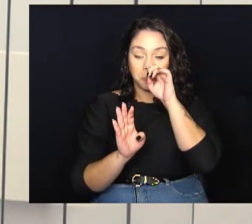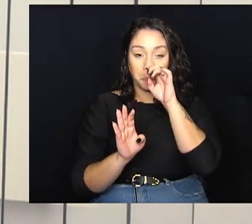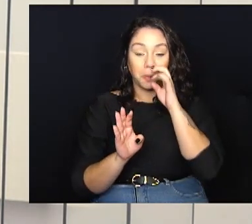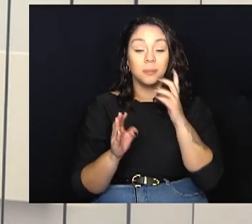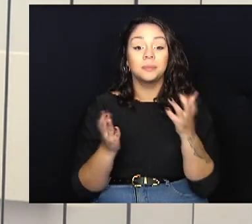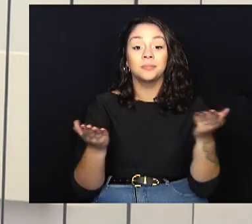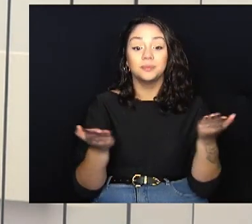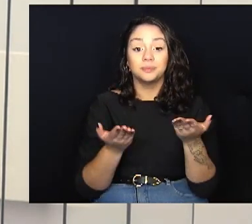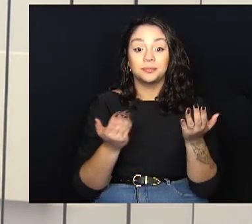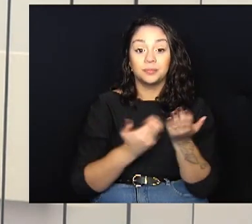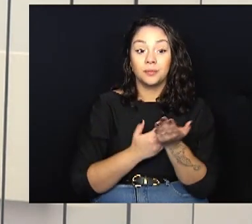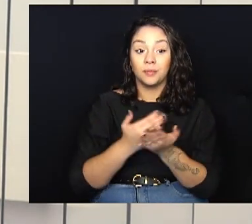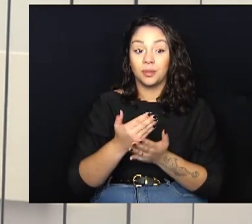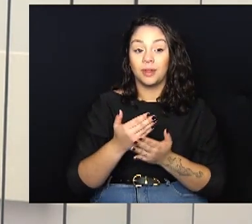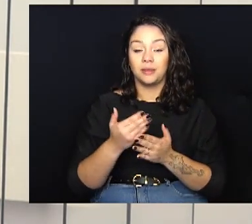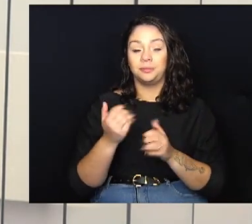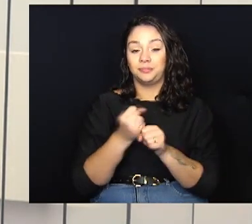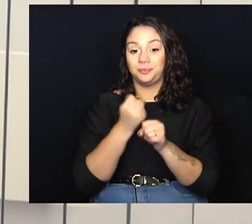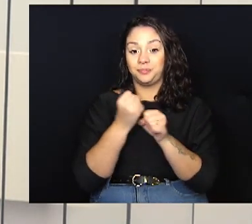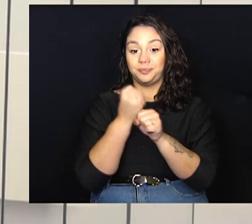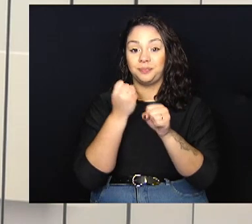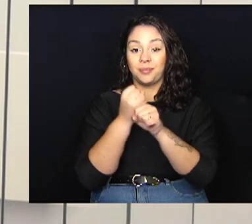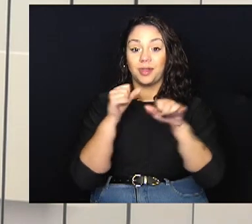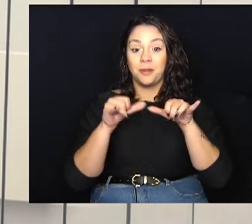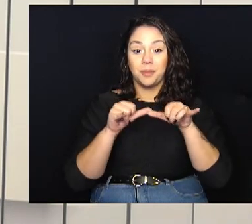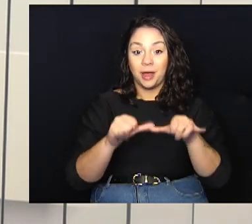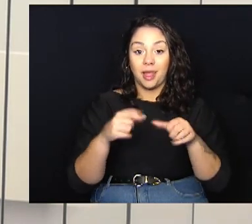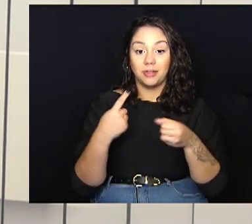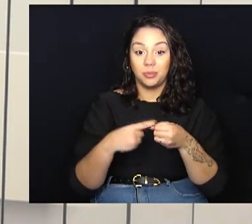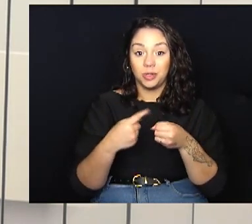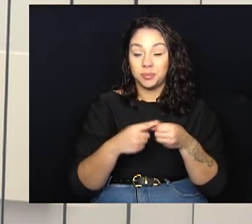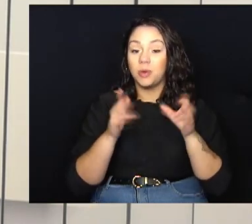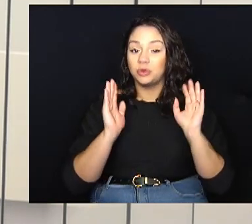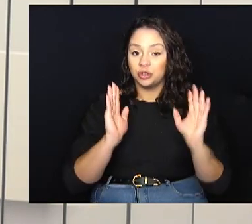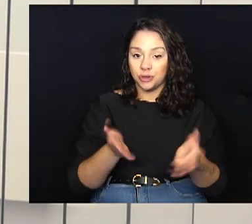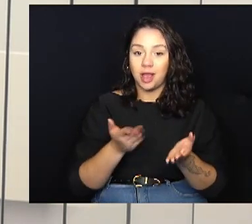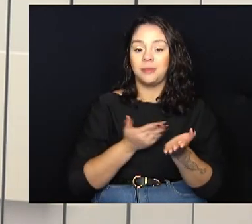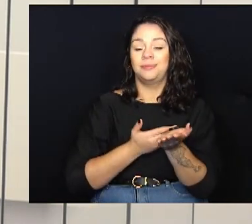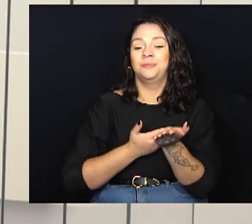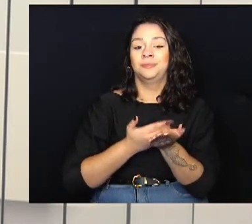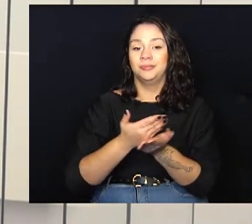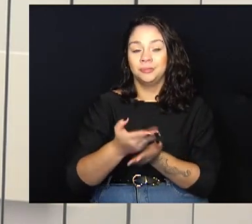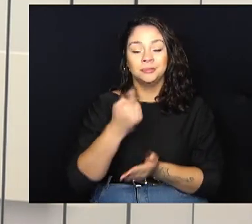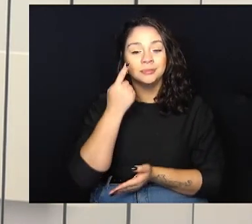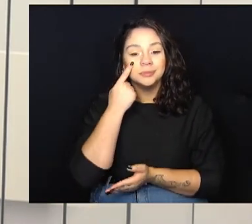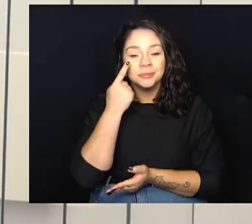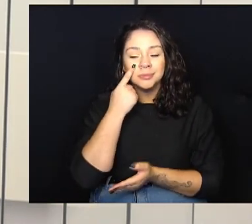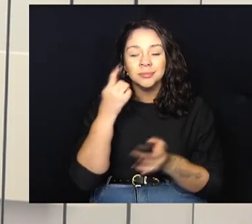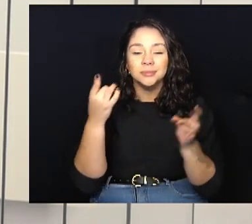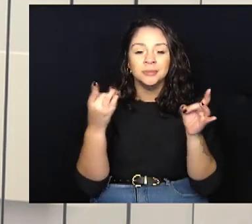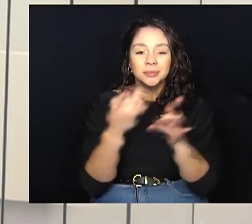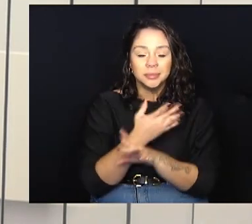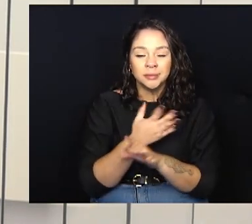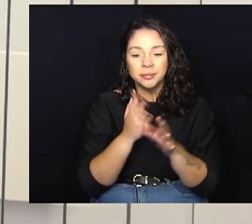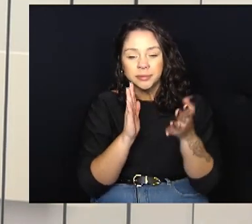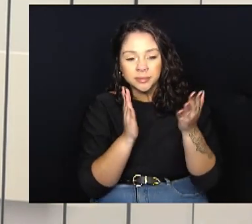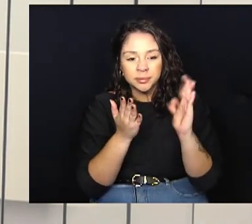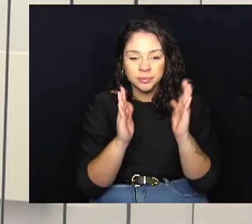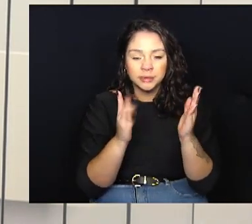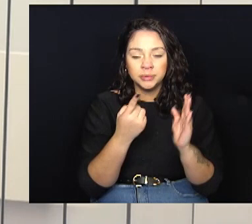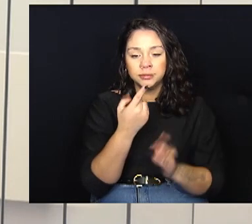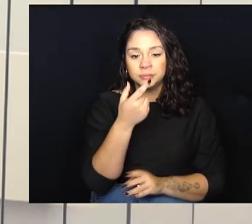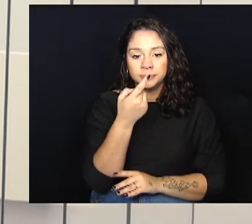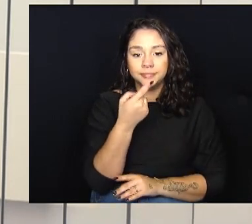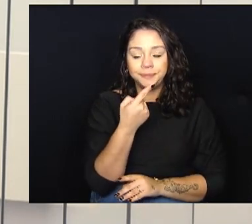as obras do Mercado Municipal aqui de campinas já iniciaram previsão para conclusão de 12 meses